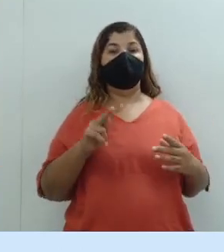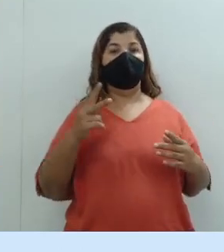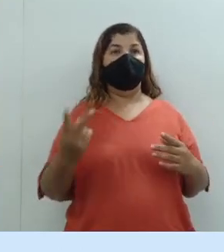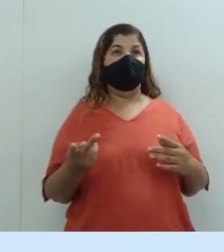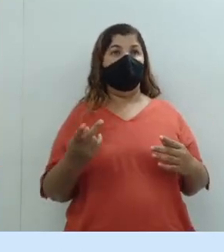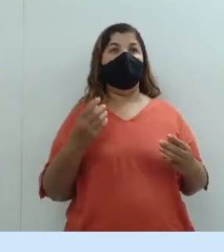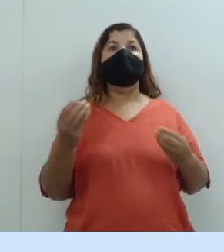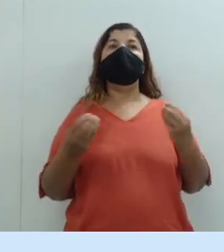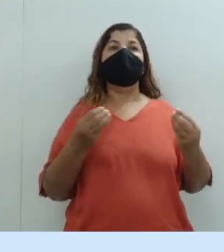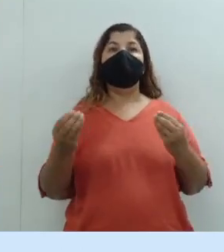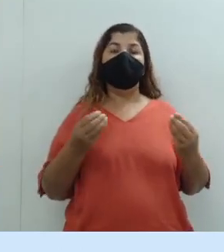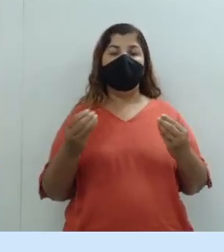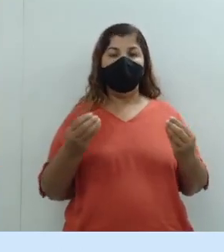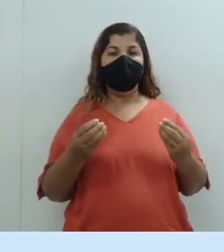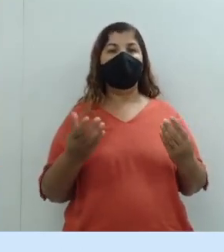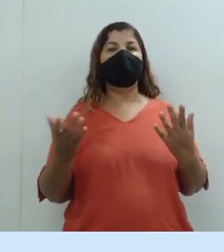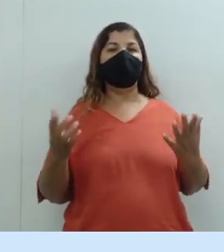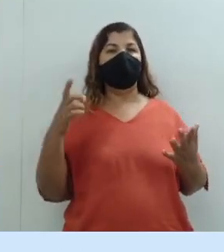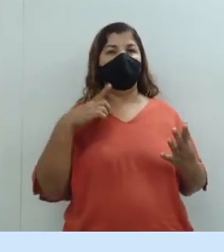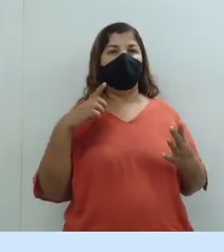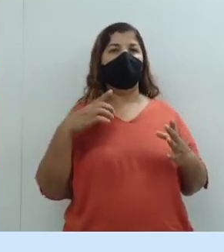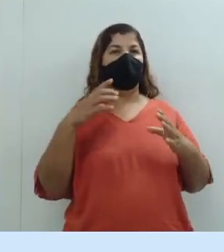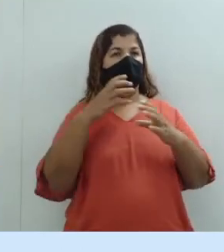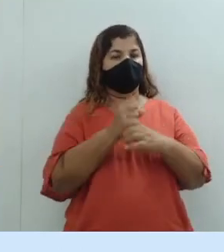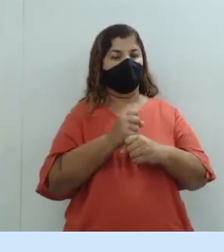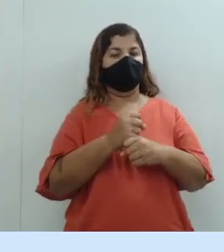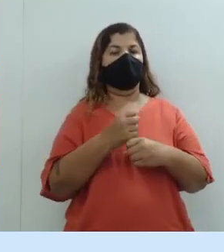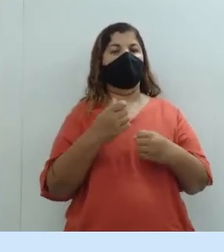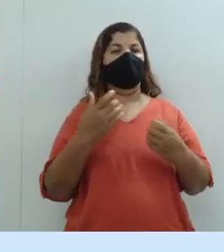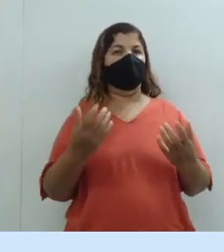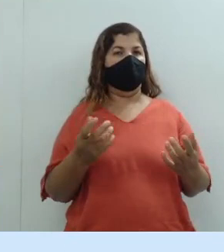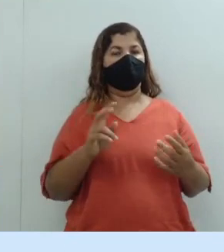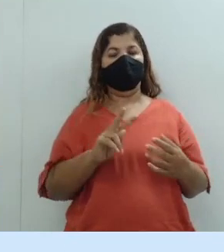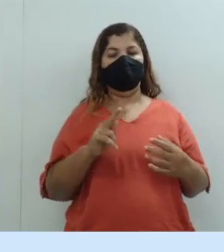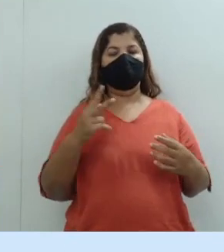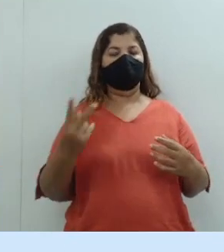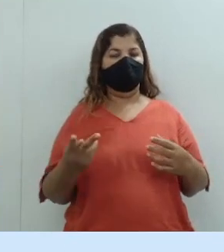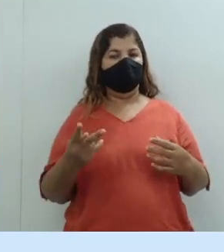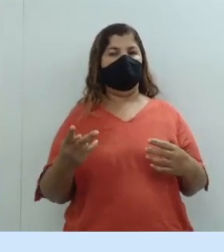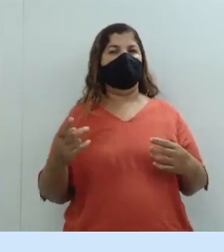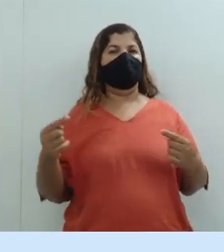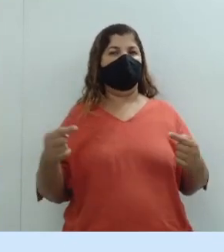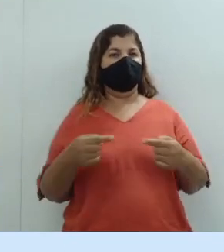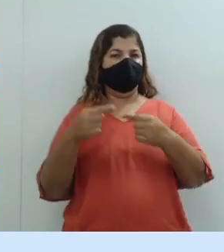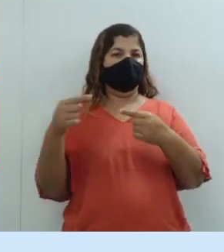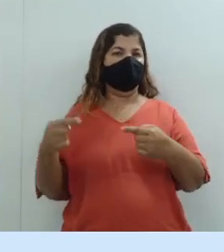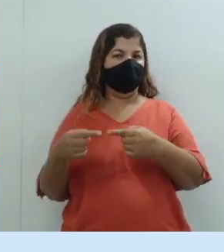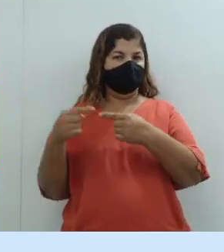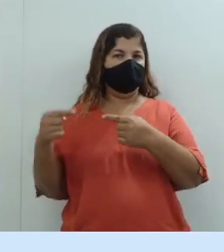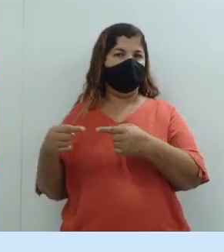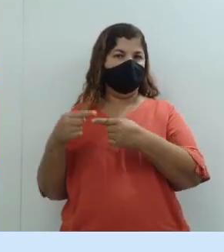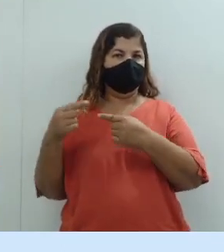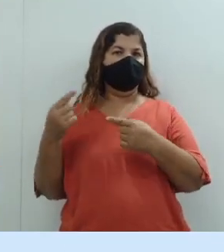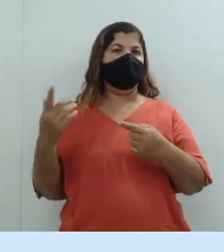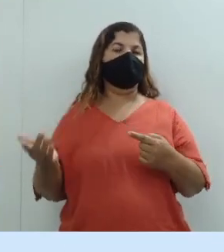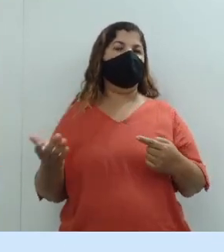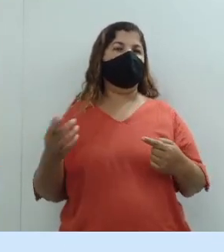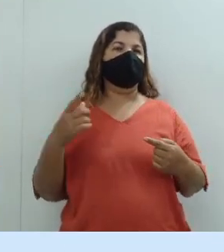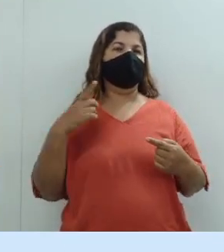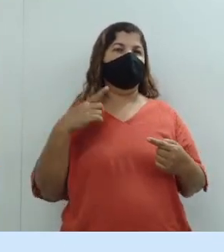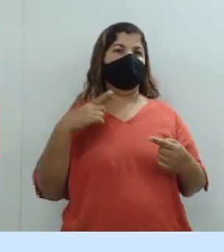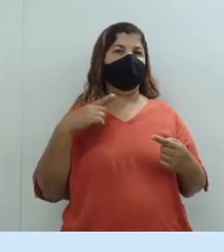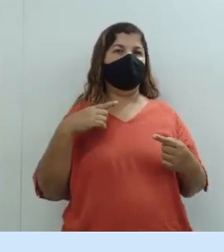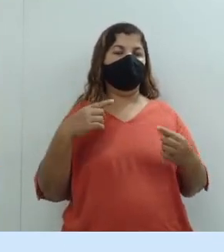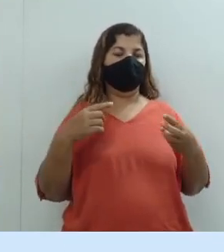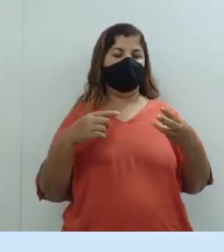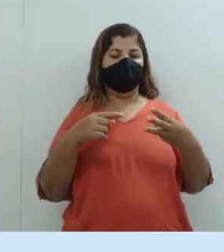resistência equivalente é igual à soma dos inversos das resistências associadas. Então ele está dizendo o seguinte, quando eu tenho resistências em